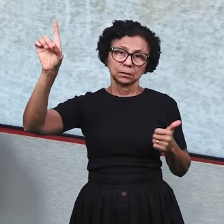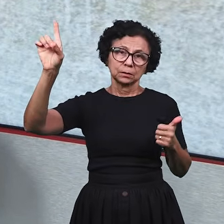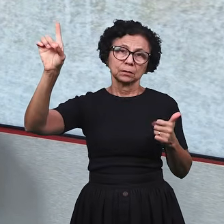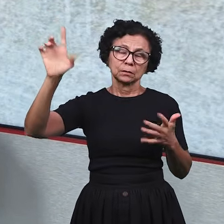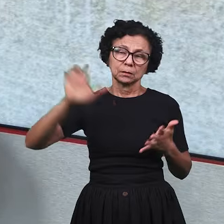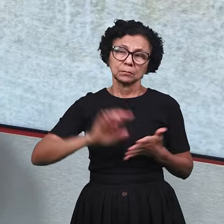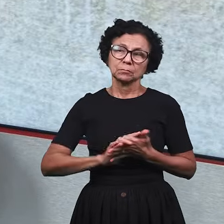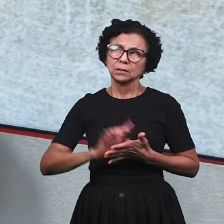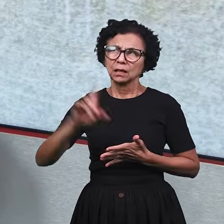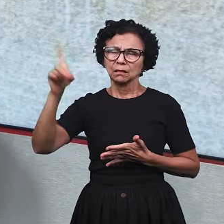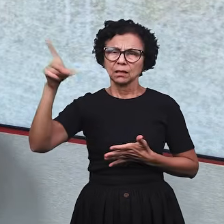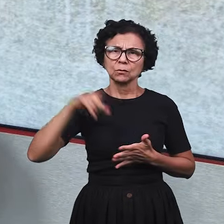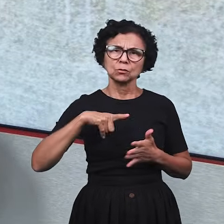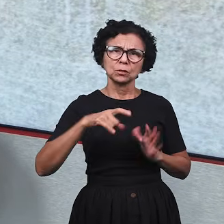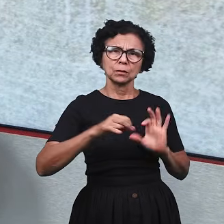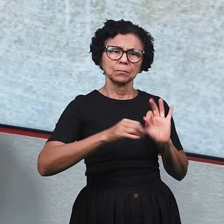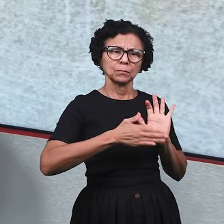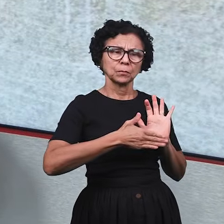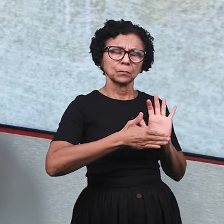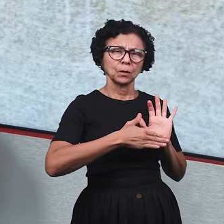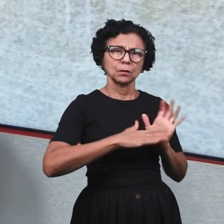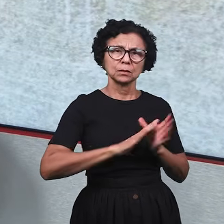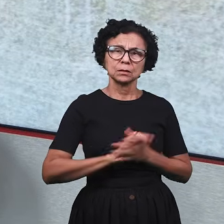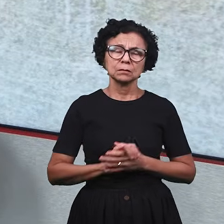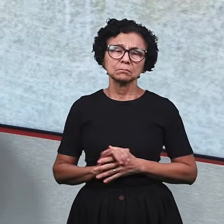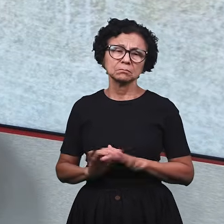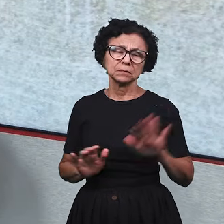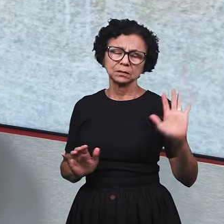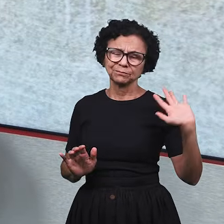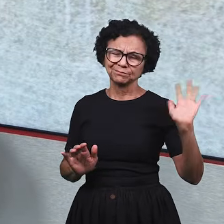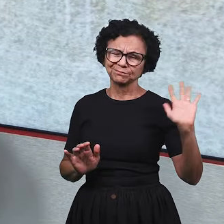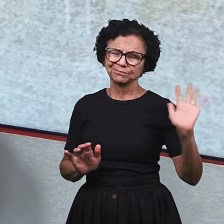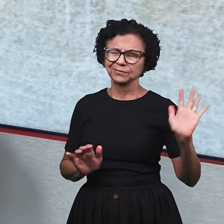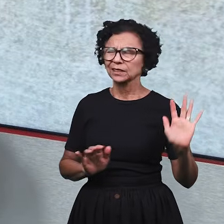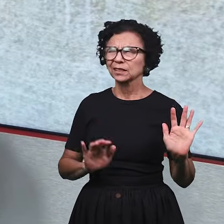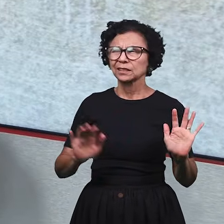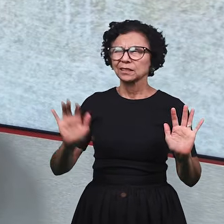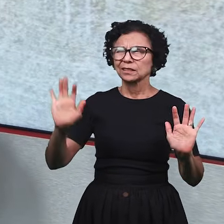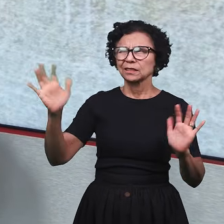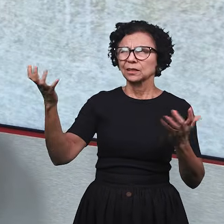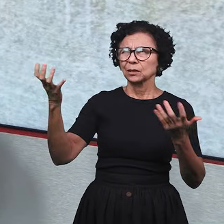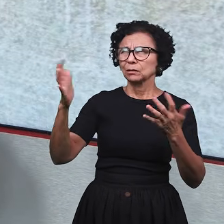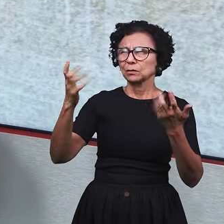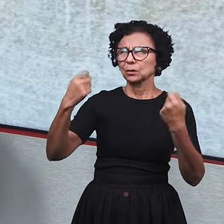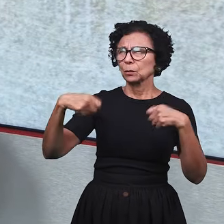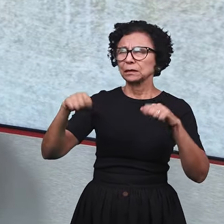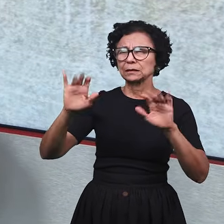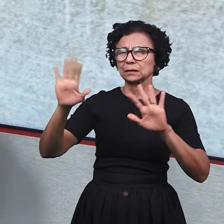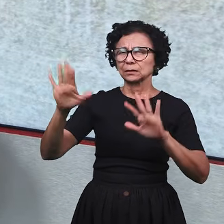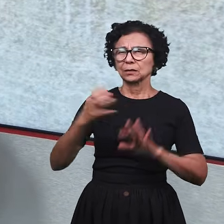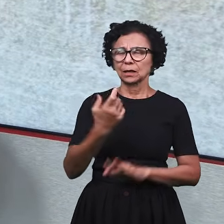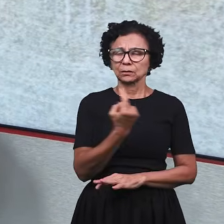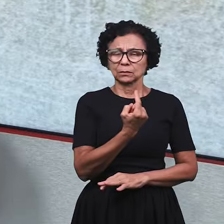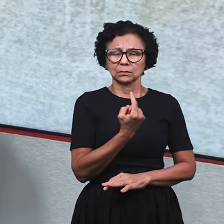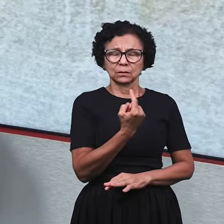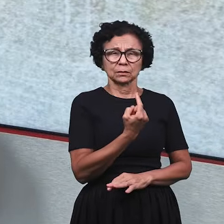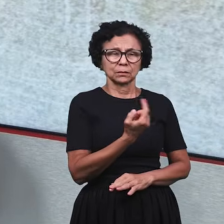ele. Isso se deu quando ele fez a opção por viver longe de Deus, viver sem Deus, viver